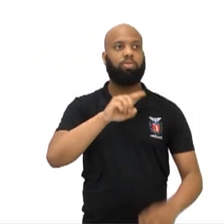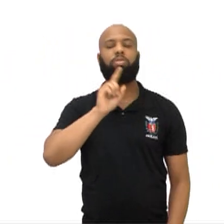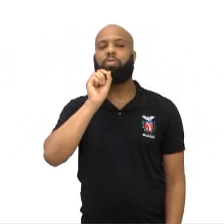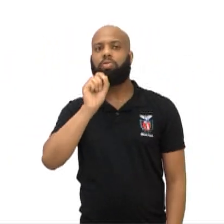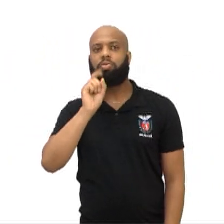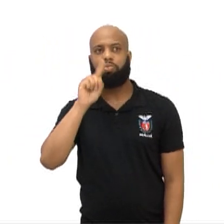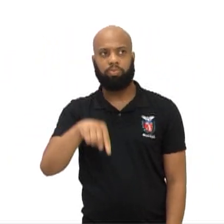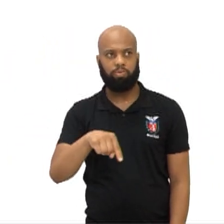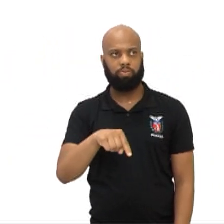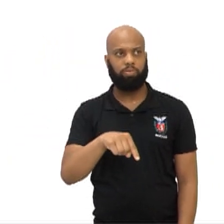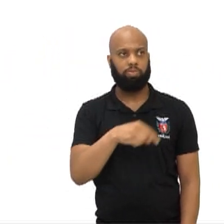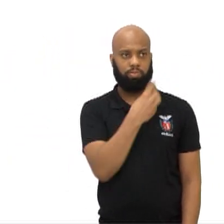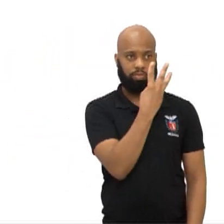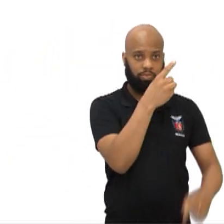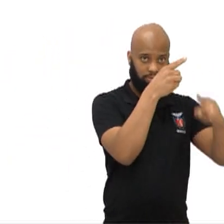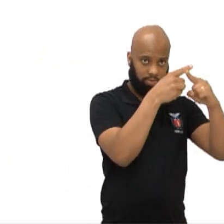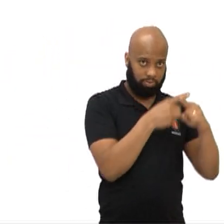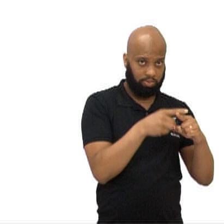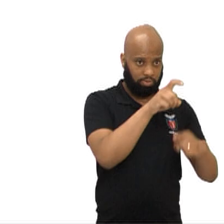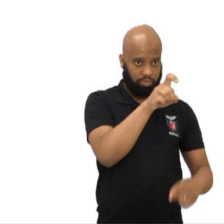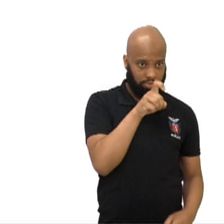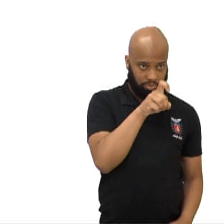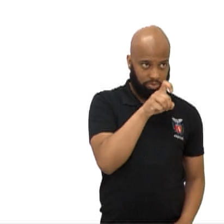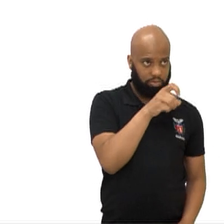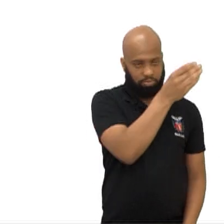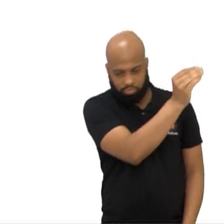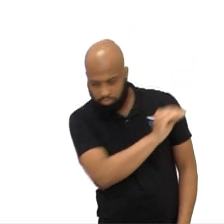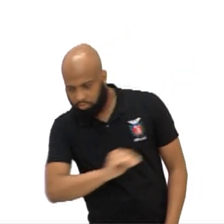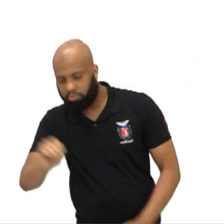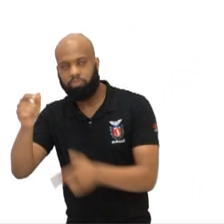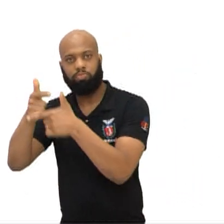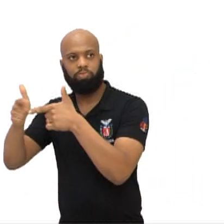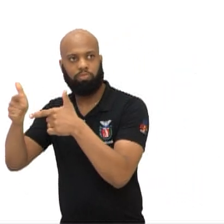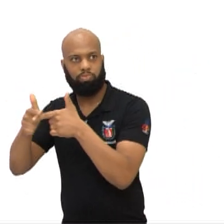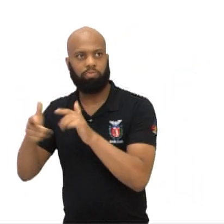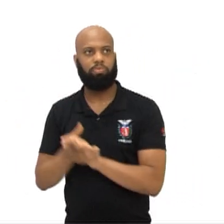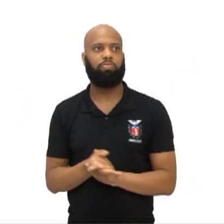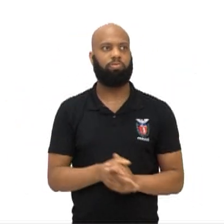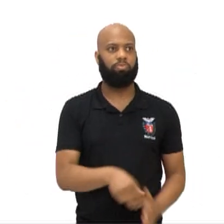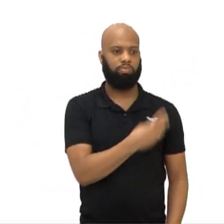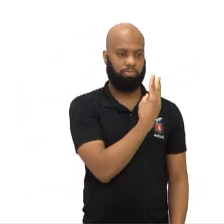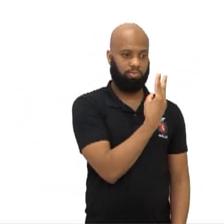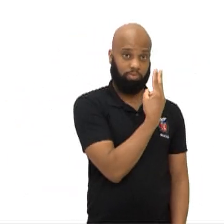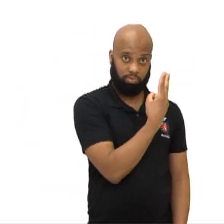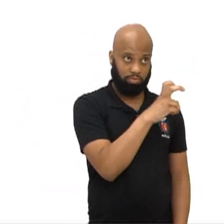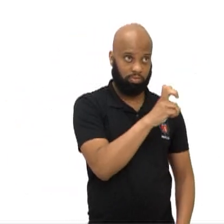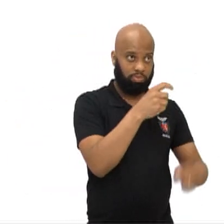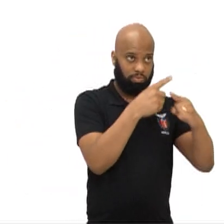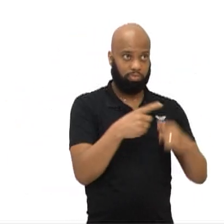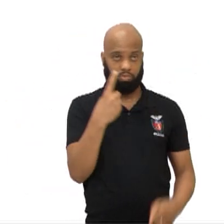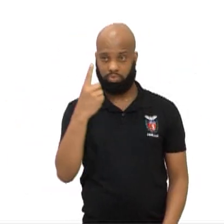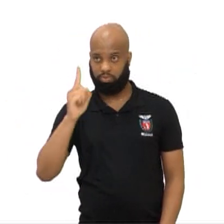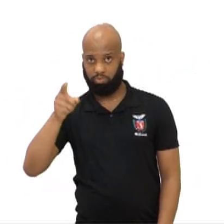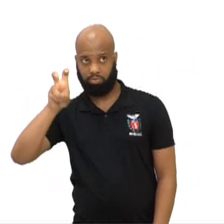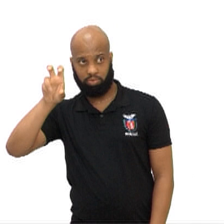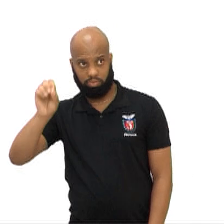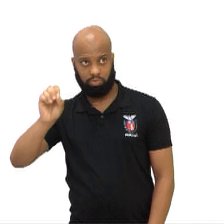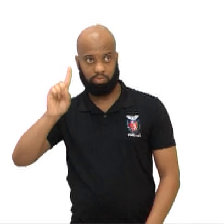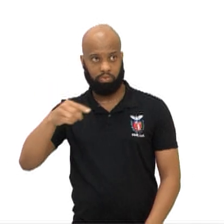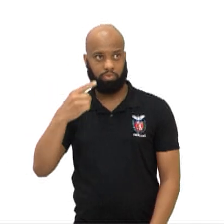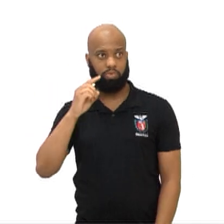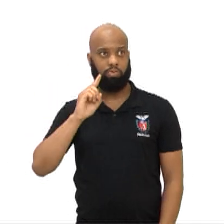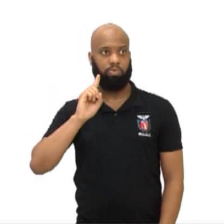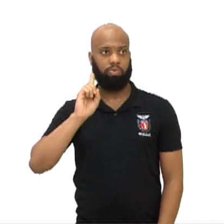3.750. O meu 3 que estava multiplicando passa dividindo, logo eu terei 1.250